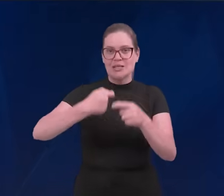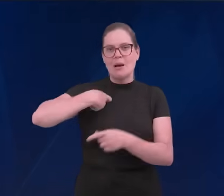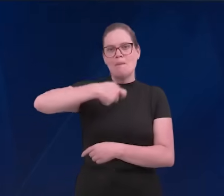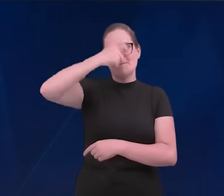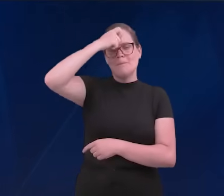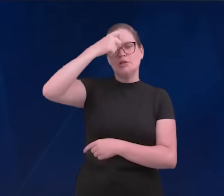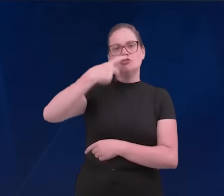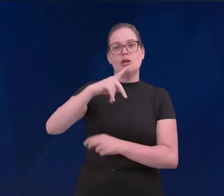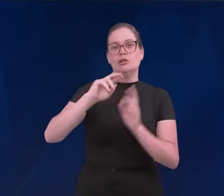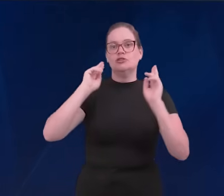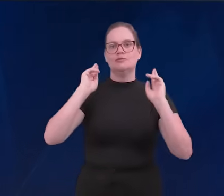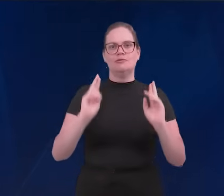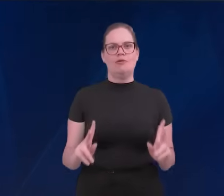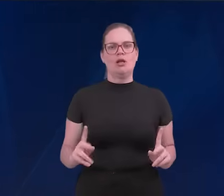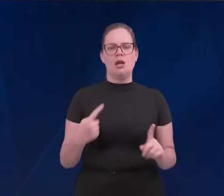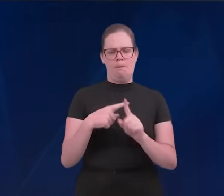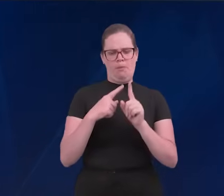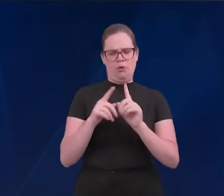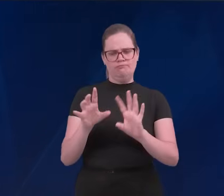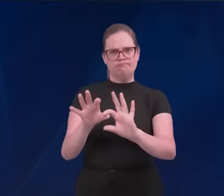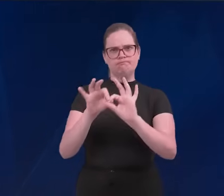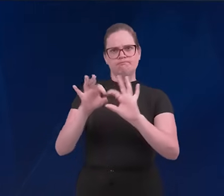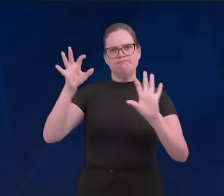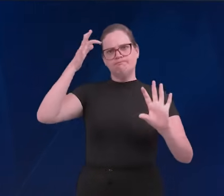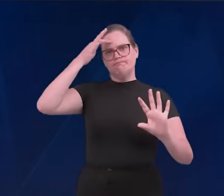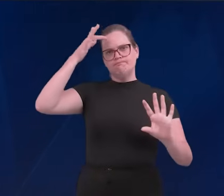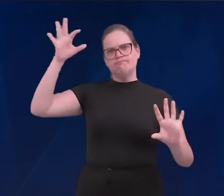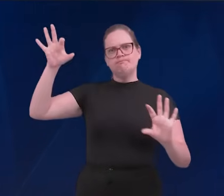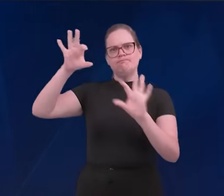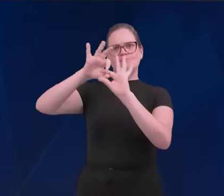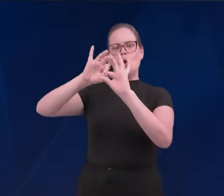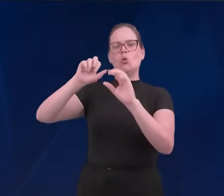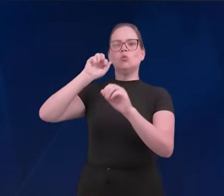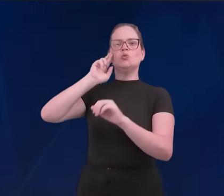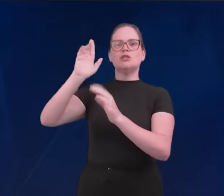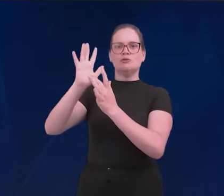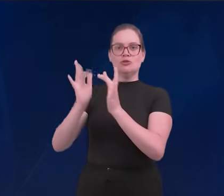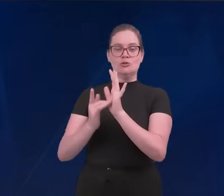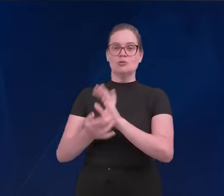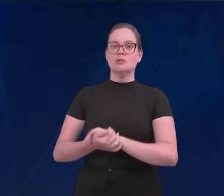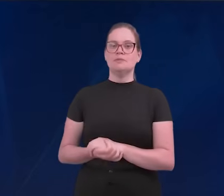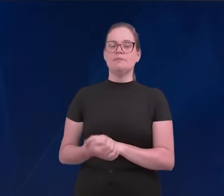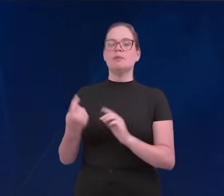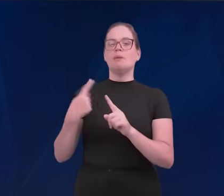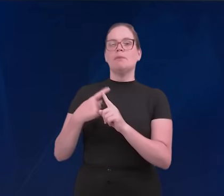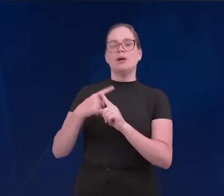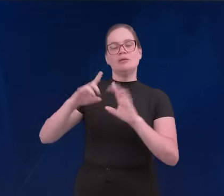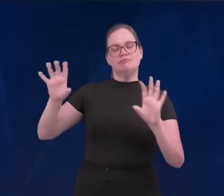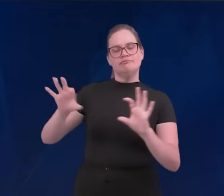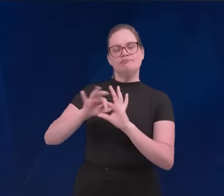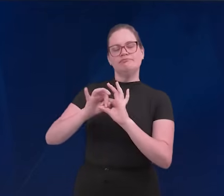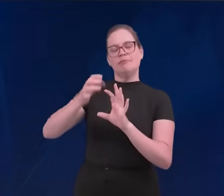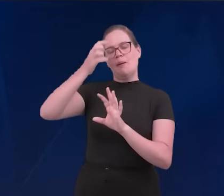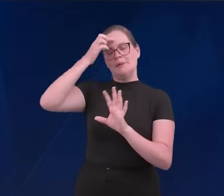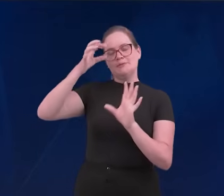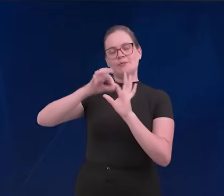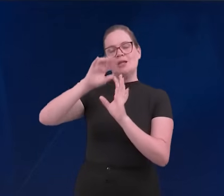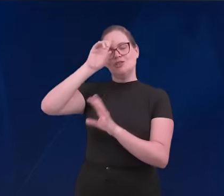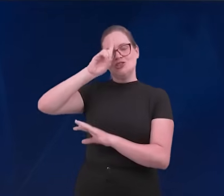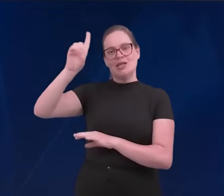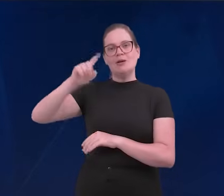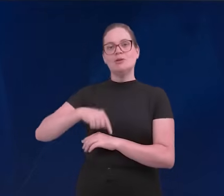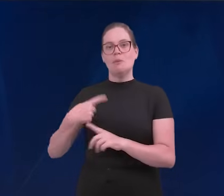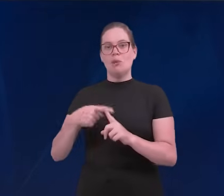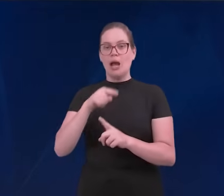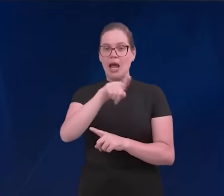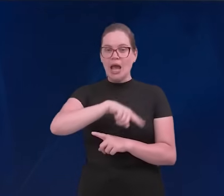e estavam ali com a mente firme no Senhor. Estavam baseados na expressão de Josué e